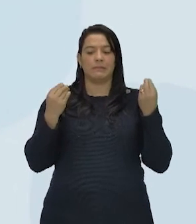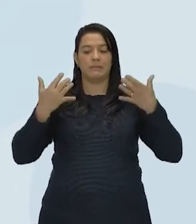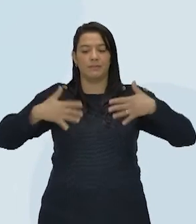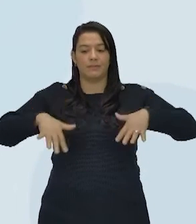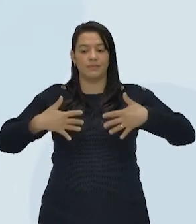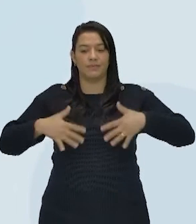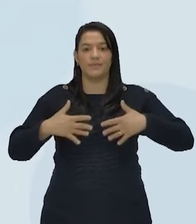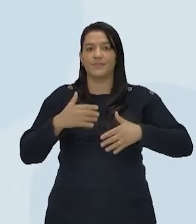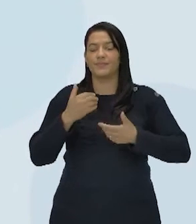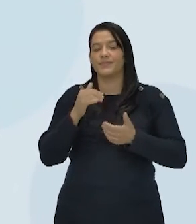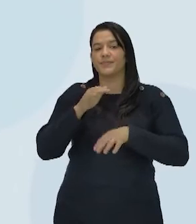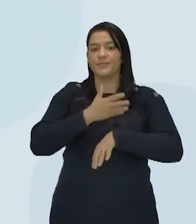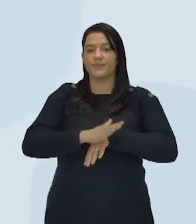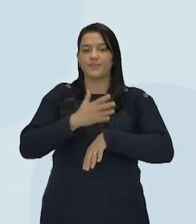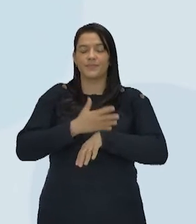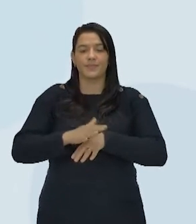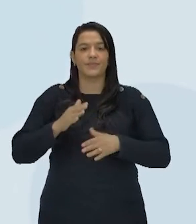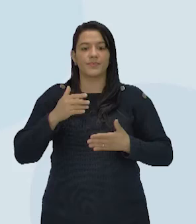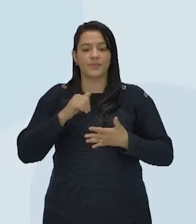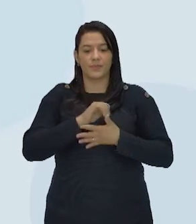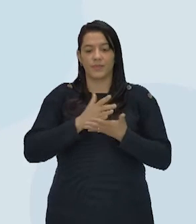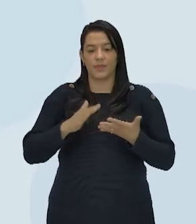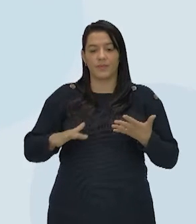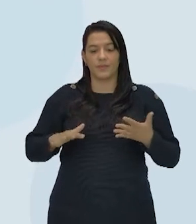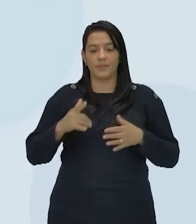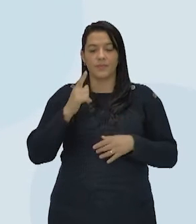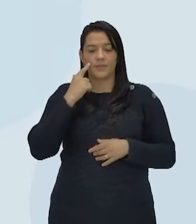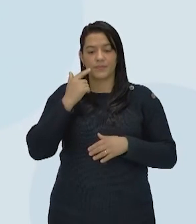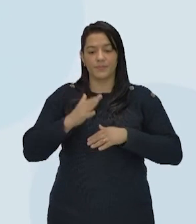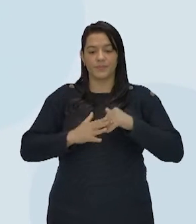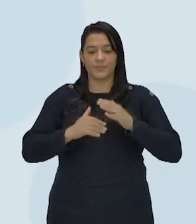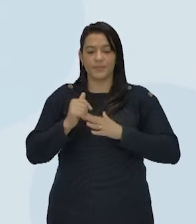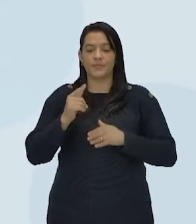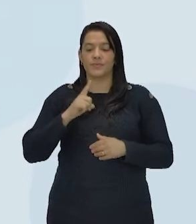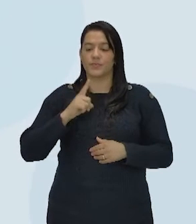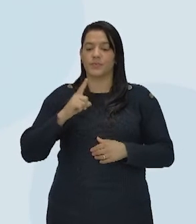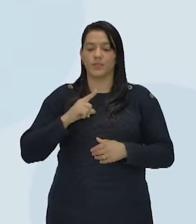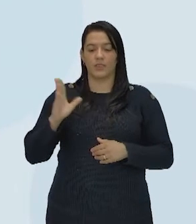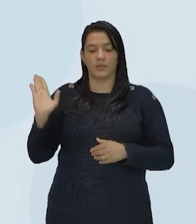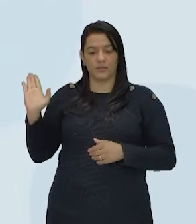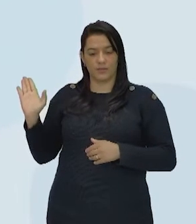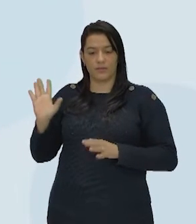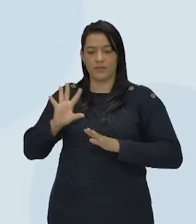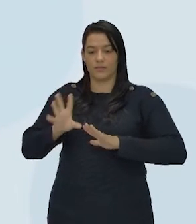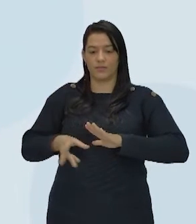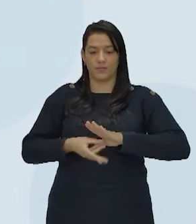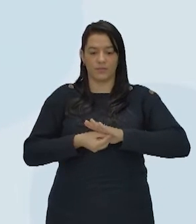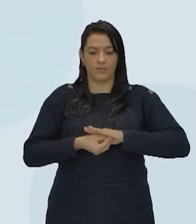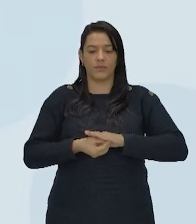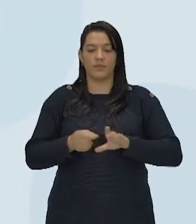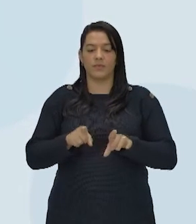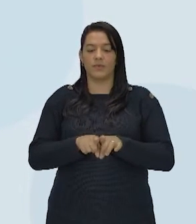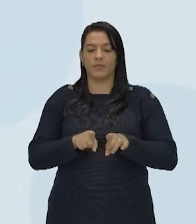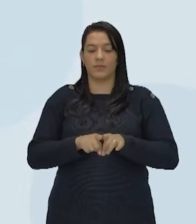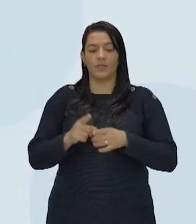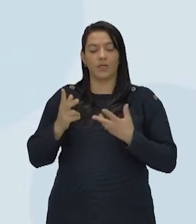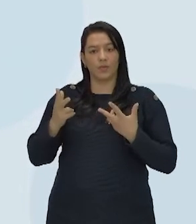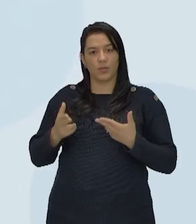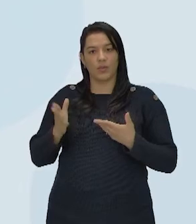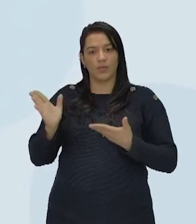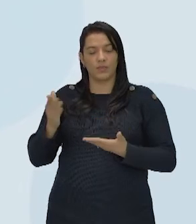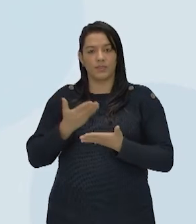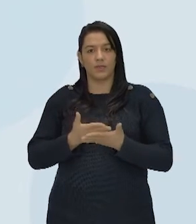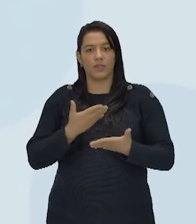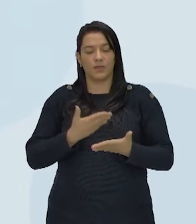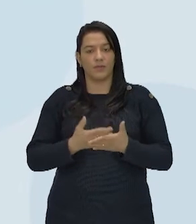sobre a diversidade do inglês aí no dia a dia. E as habilidades também estão lá no repositório, assim como essa aula anterior que a